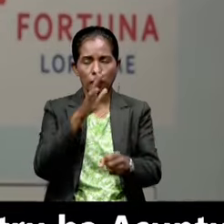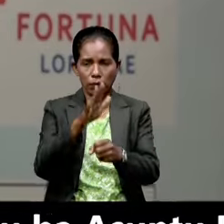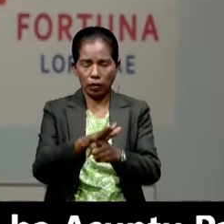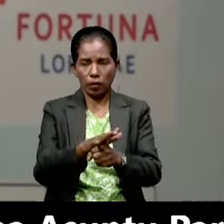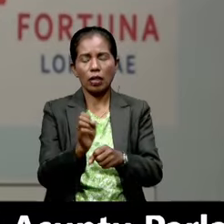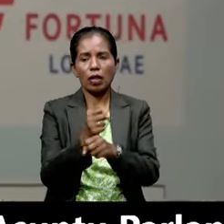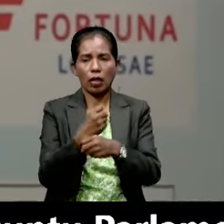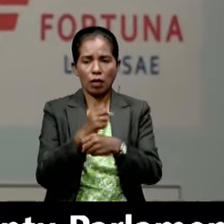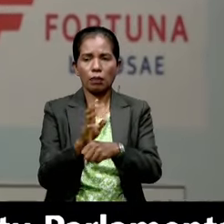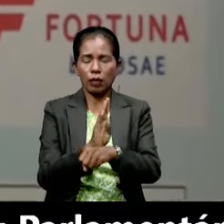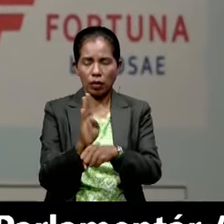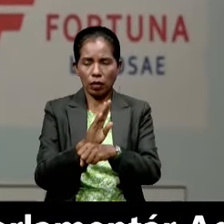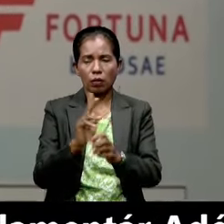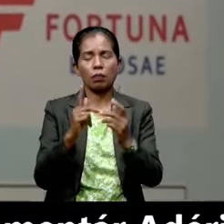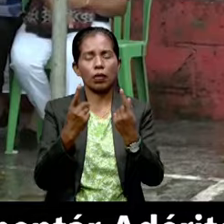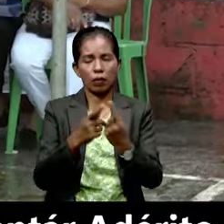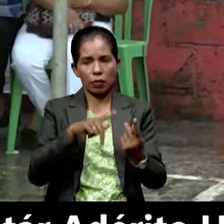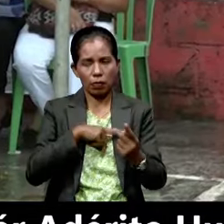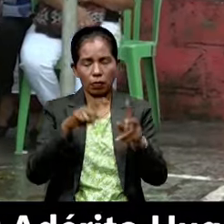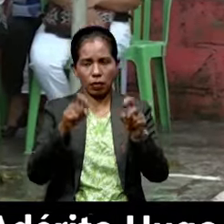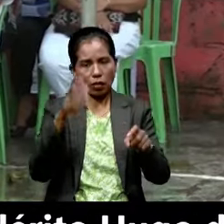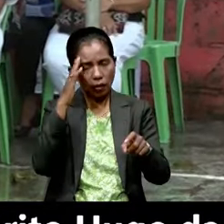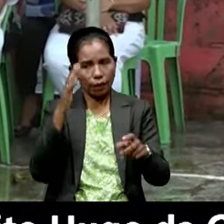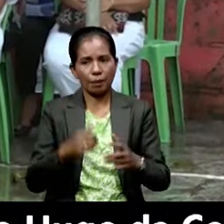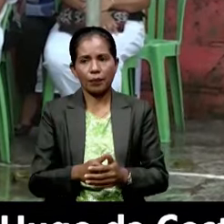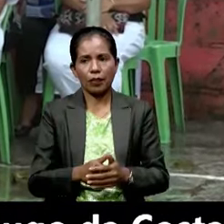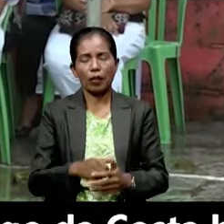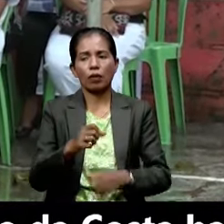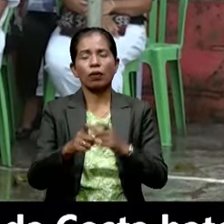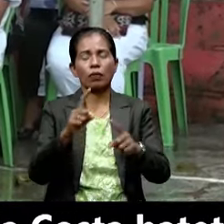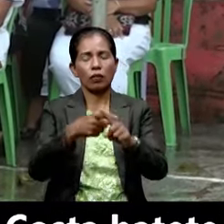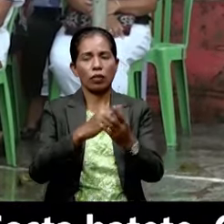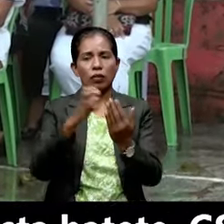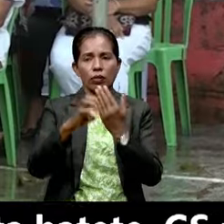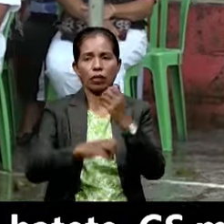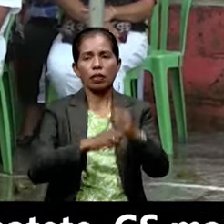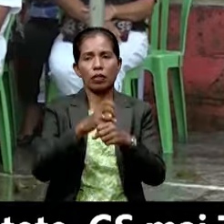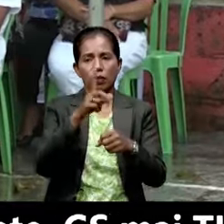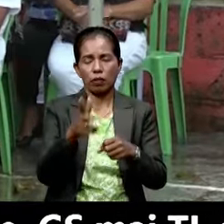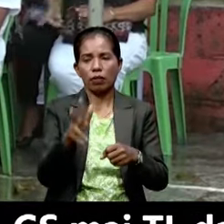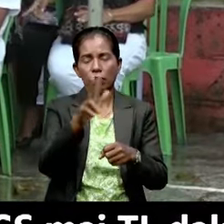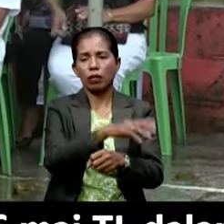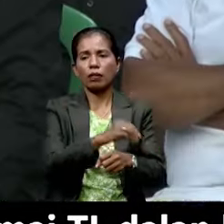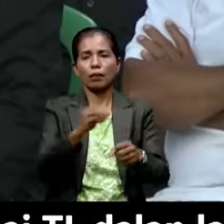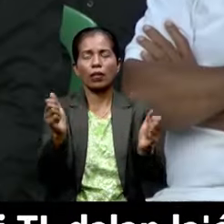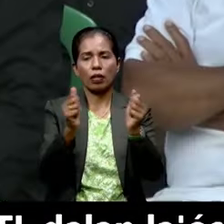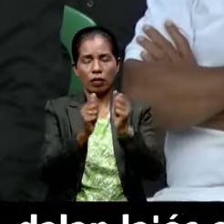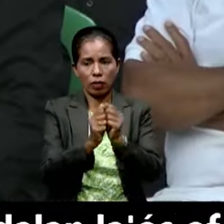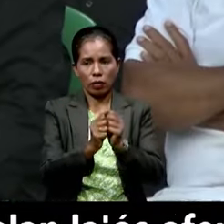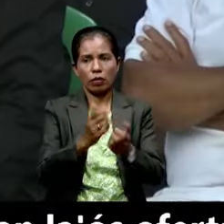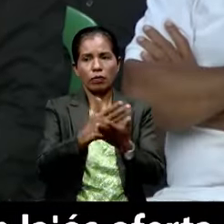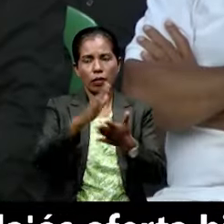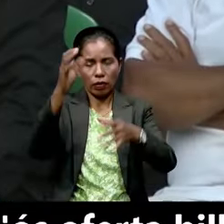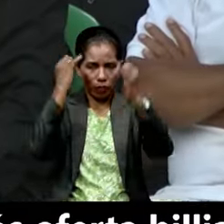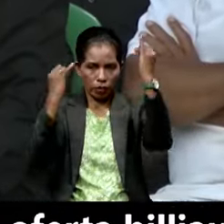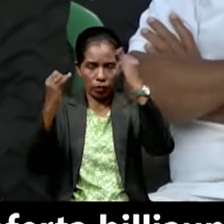bisnis, si bisnis juga sektor privat penting katanya. Ia fulan Zulu tina rihun ruar oleh sentolo, sesi tele honya parseru, ahu halu sensibilisasi